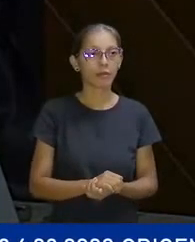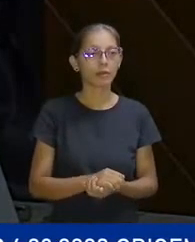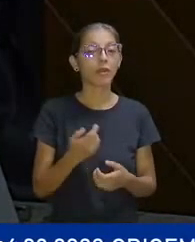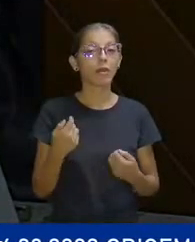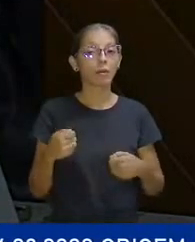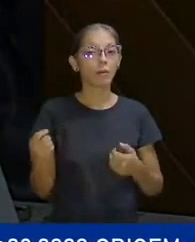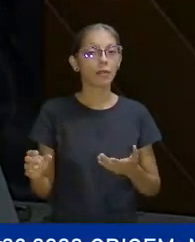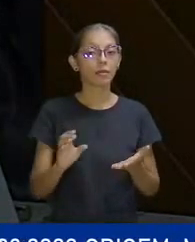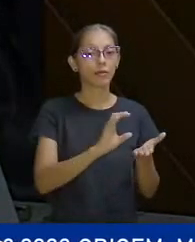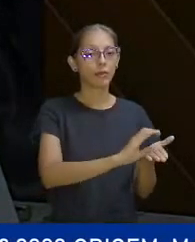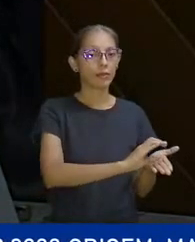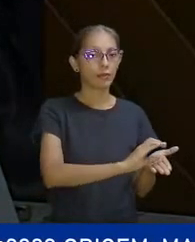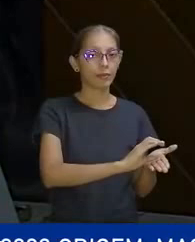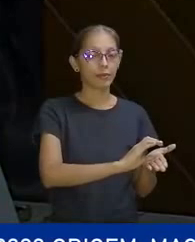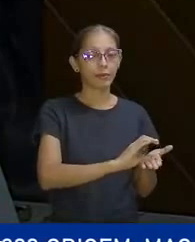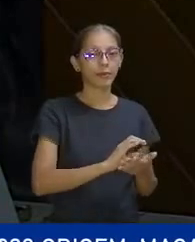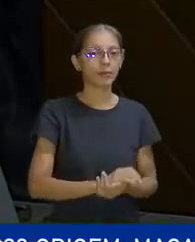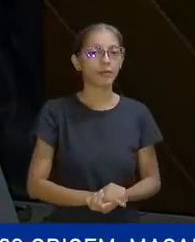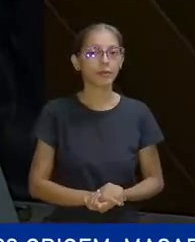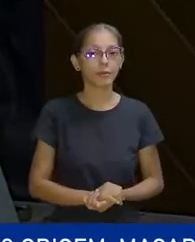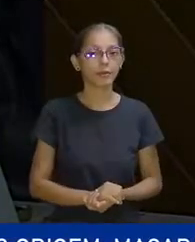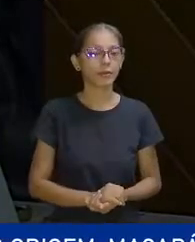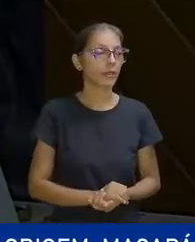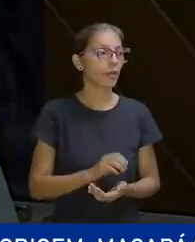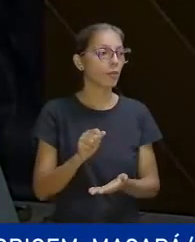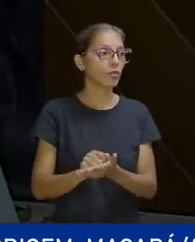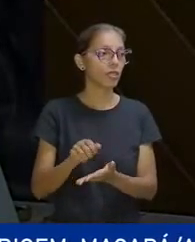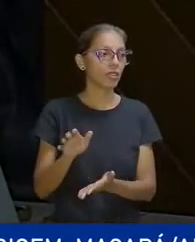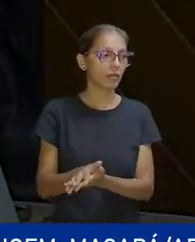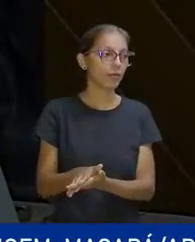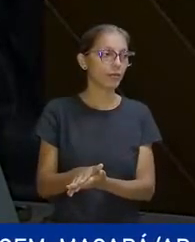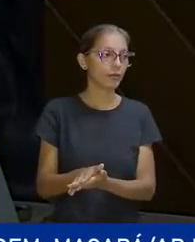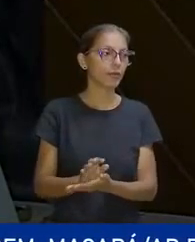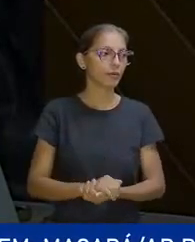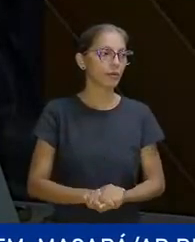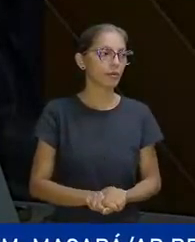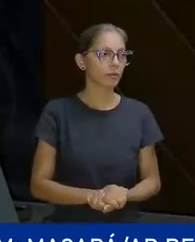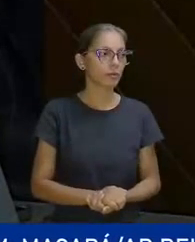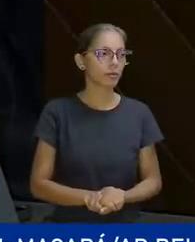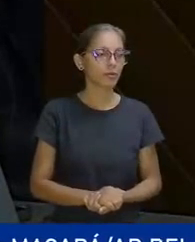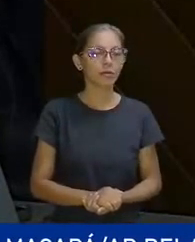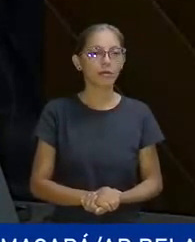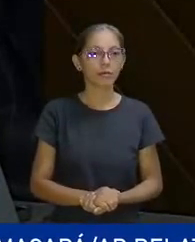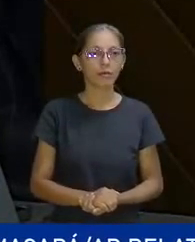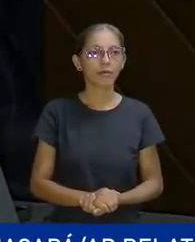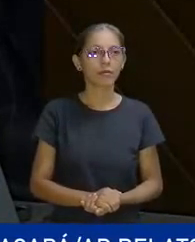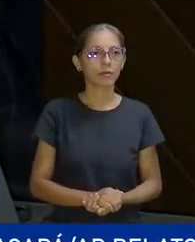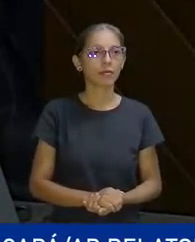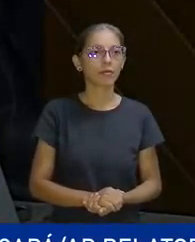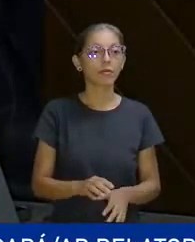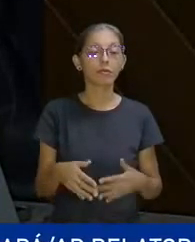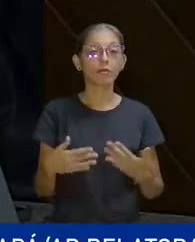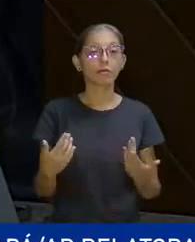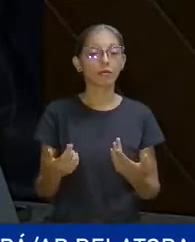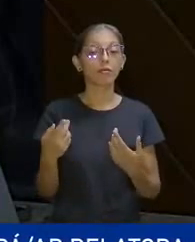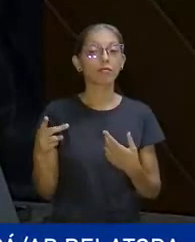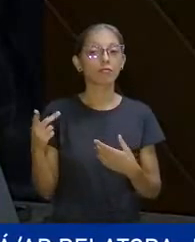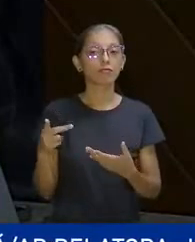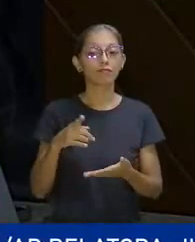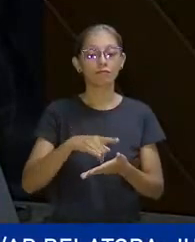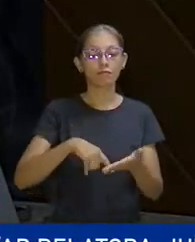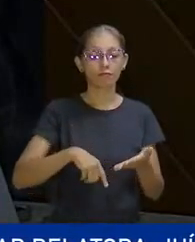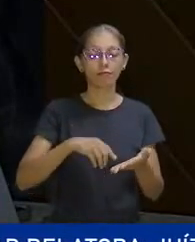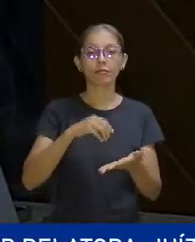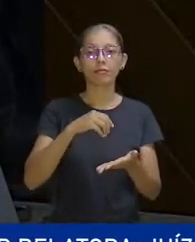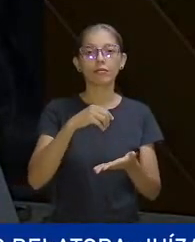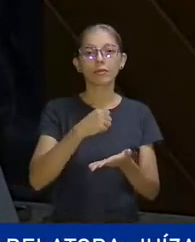Fazenda Pública, desde a data da ocorrência do fato gerador até o efetivo recolhimento, em razão da ausência de comprovação